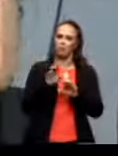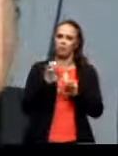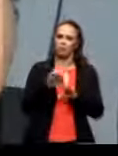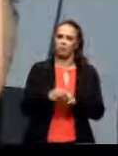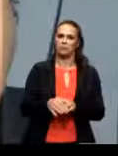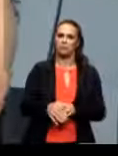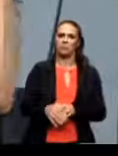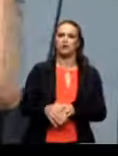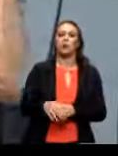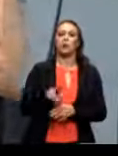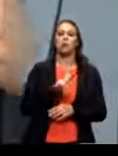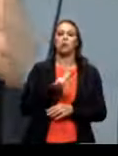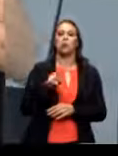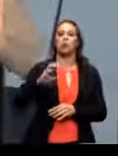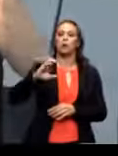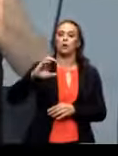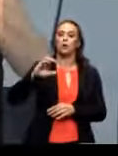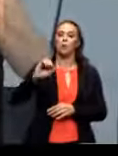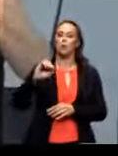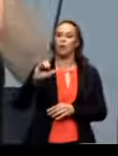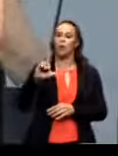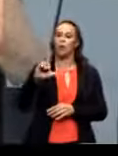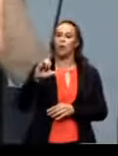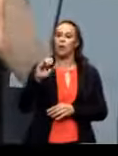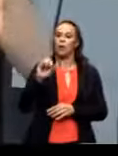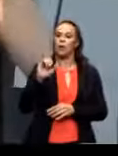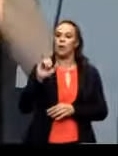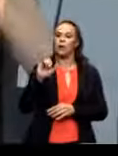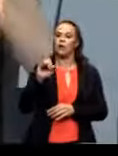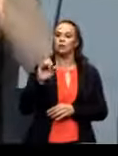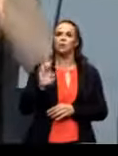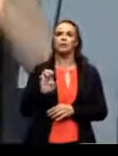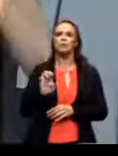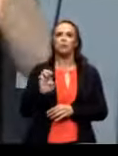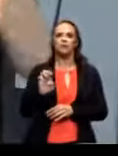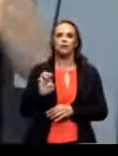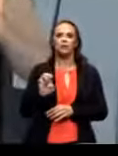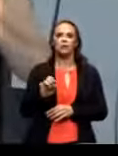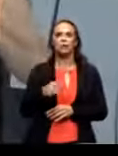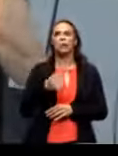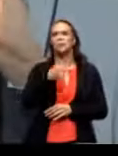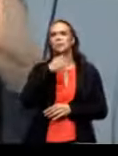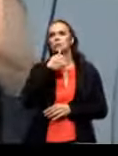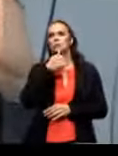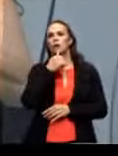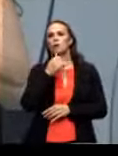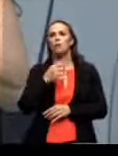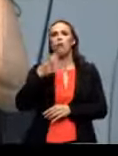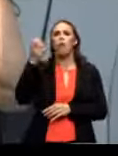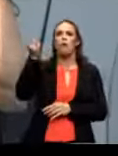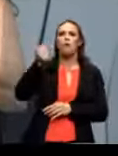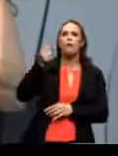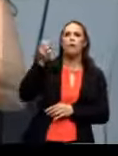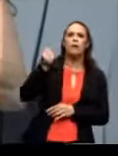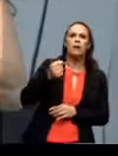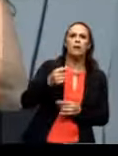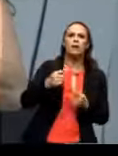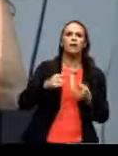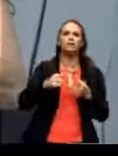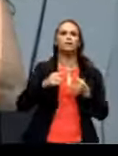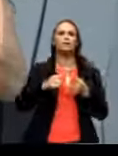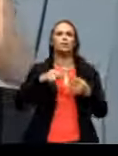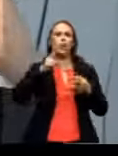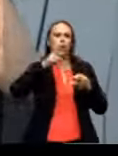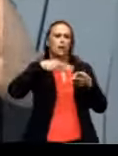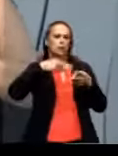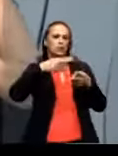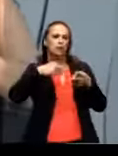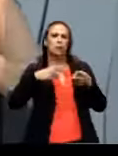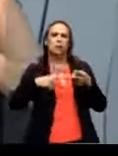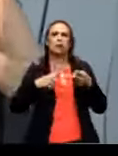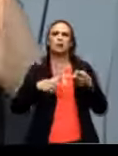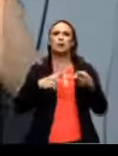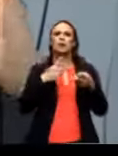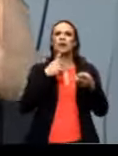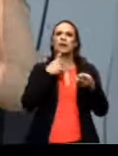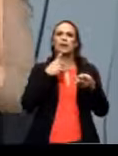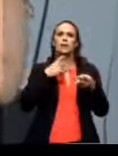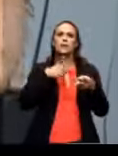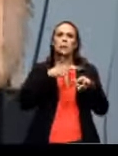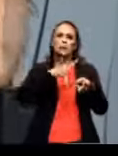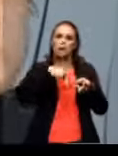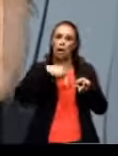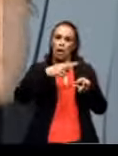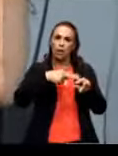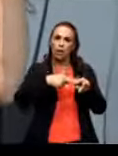porque o coloide, leite, a tinta, o sangue, você visualiza como se fosse homogêneo, mas é heterogêneo